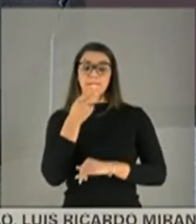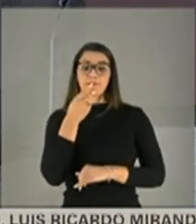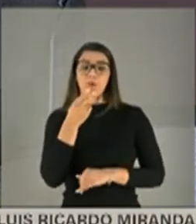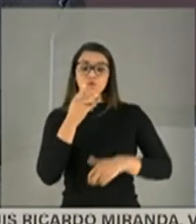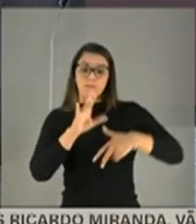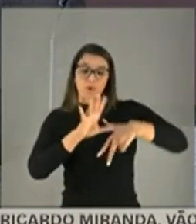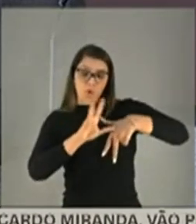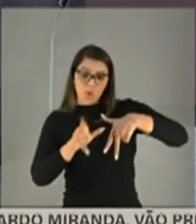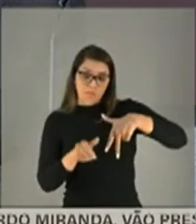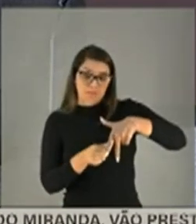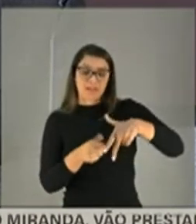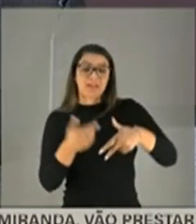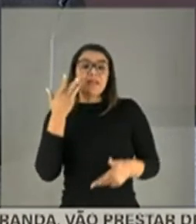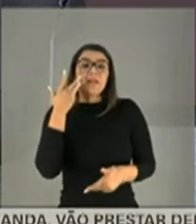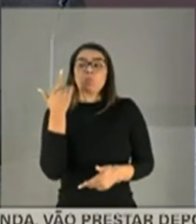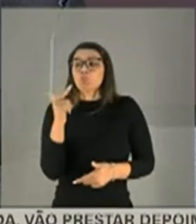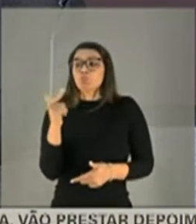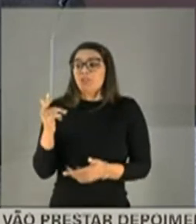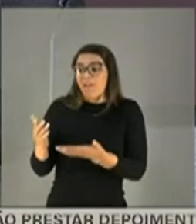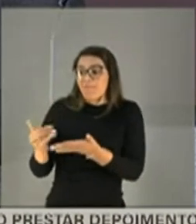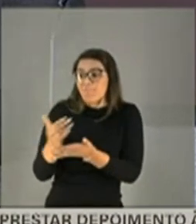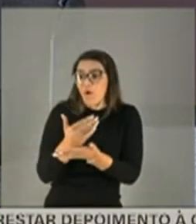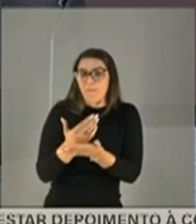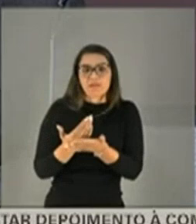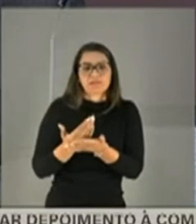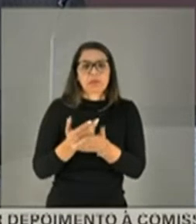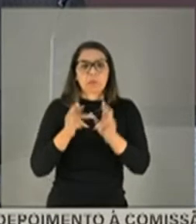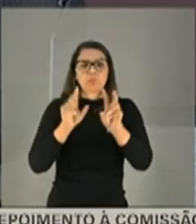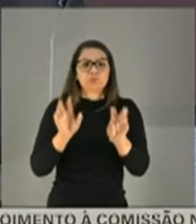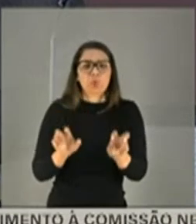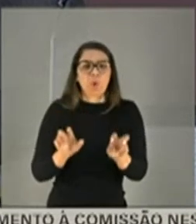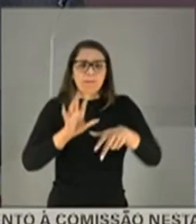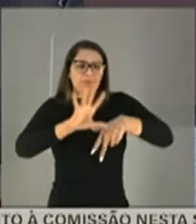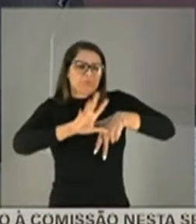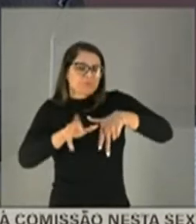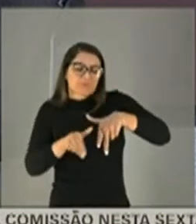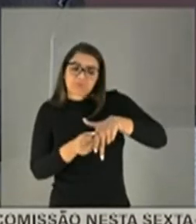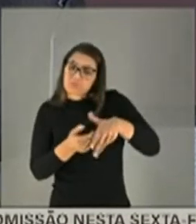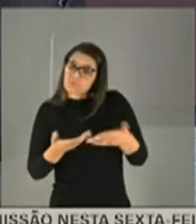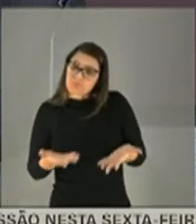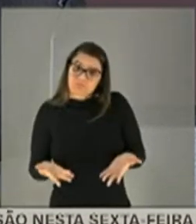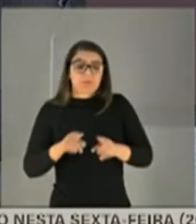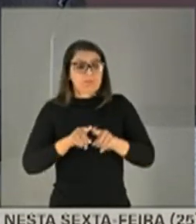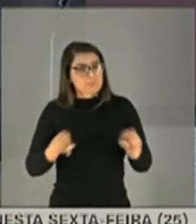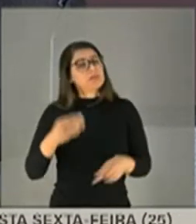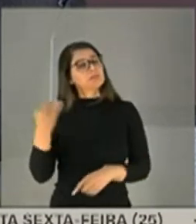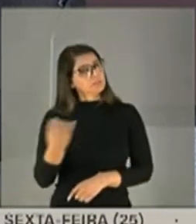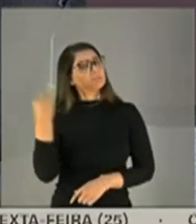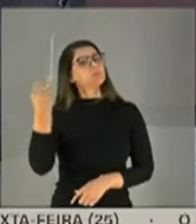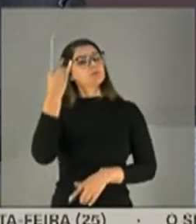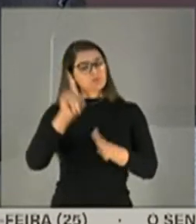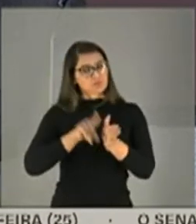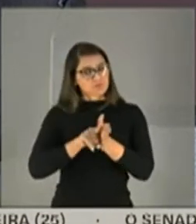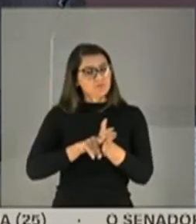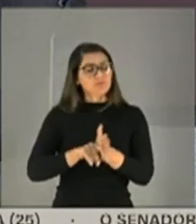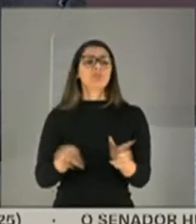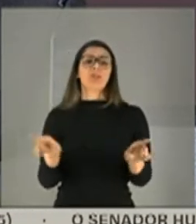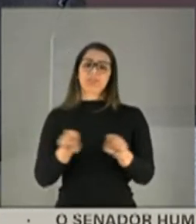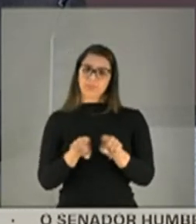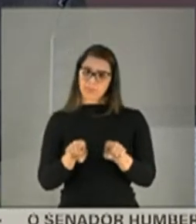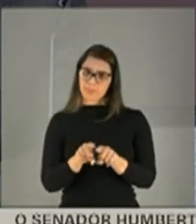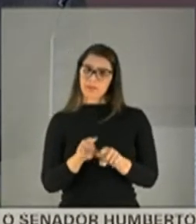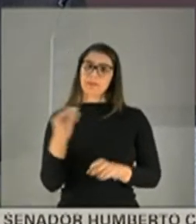corrupção. Eu, de fato, não tenho dados nesse estudo para responder em relação a isso, mas é importante investigar também. É importante dizer